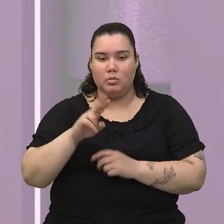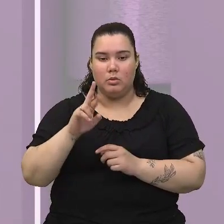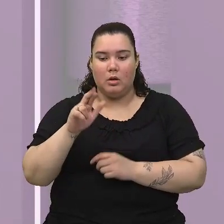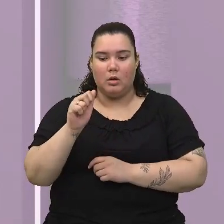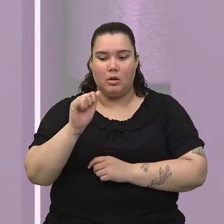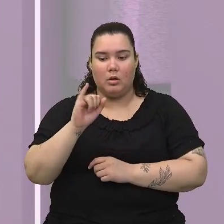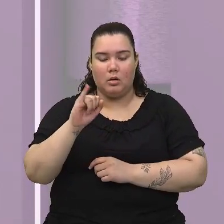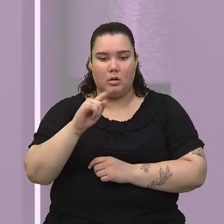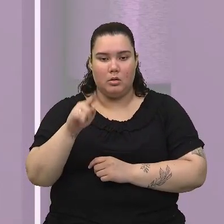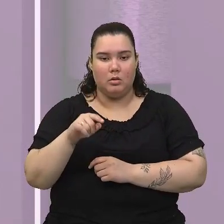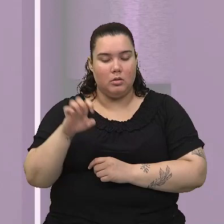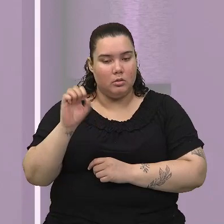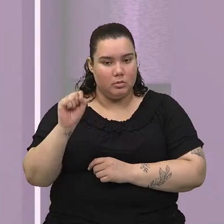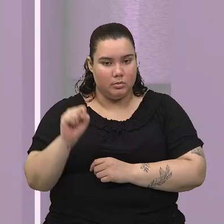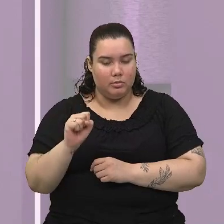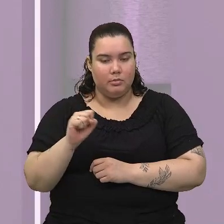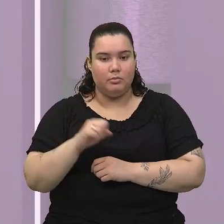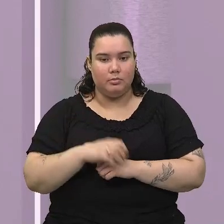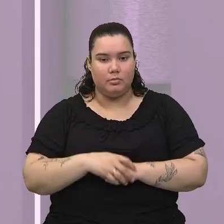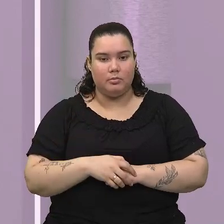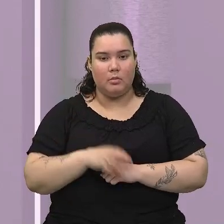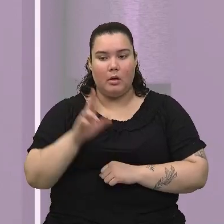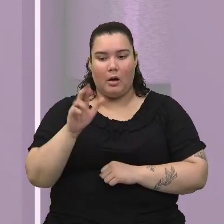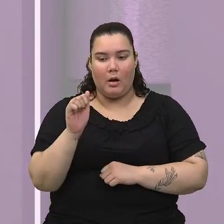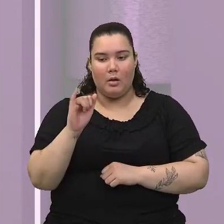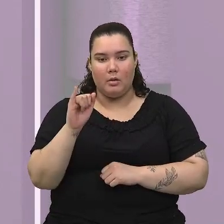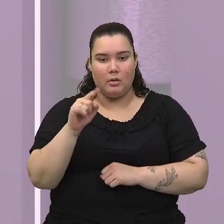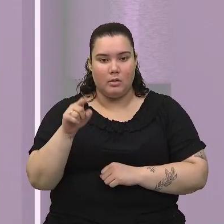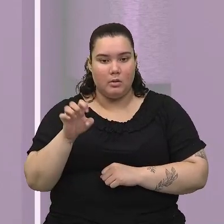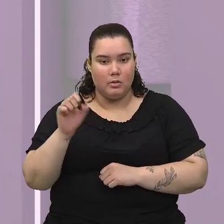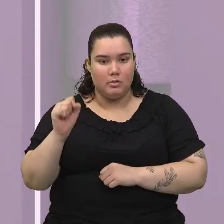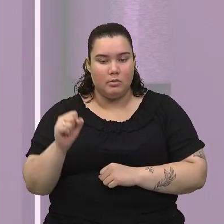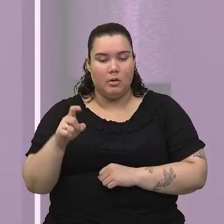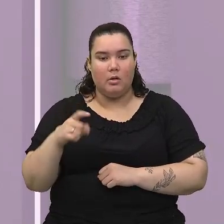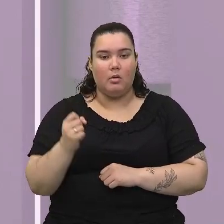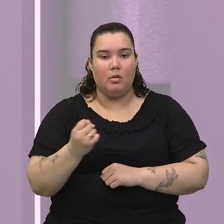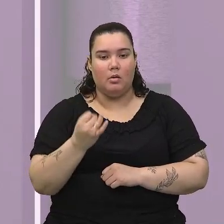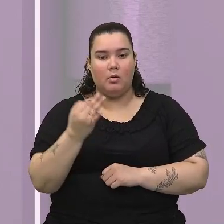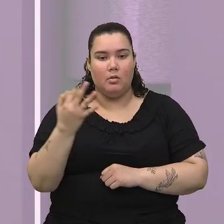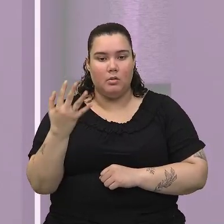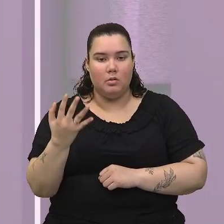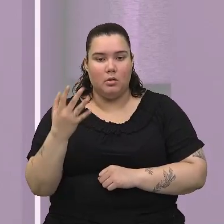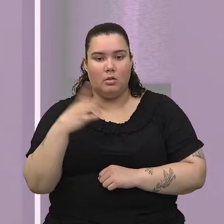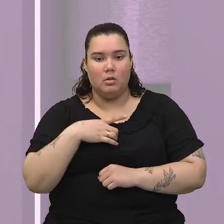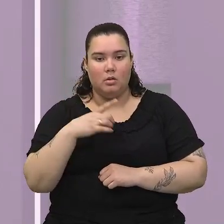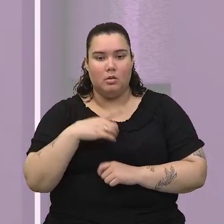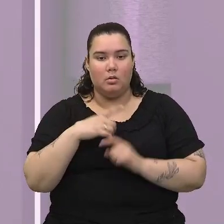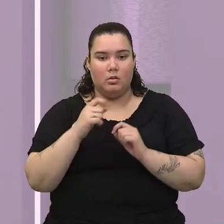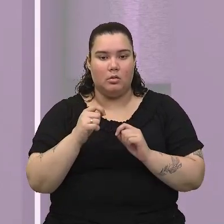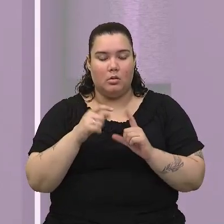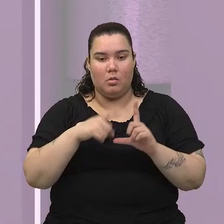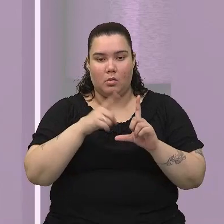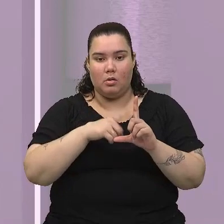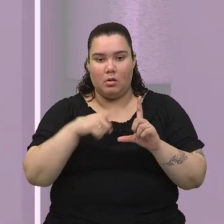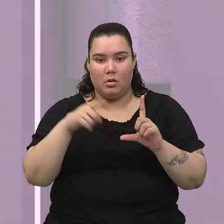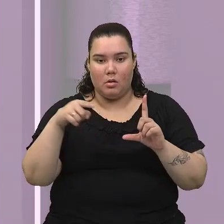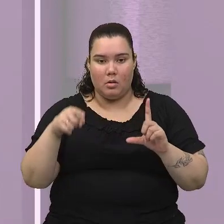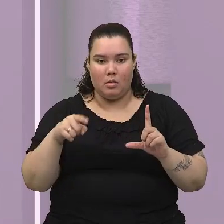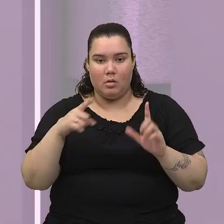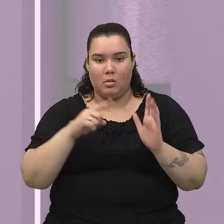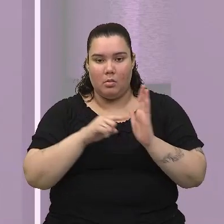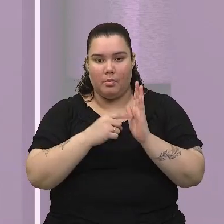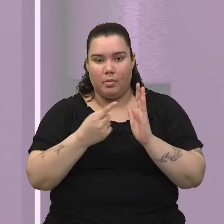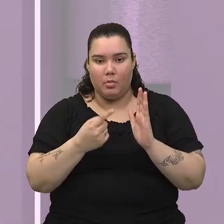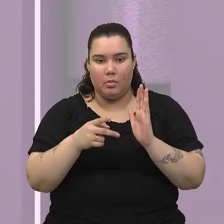Segundo, que essa quantidade de raízes também é a quantidade de pontos que o gráfico desse polinômio vai tocar no